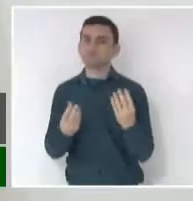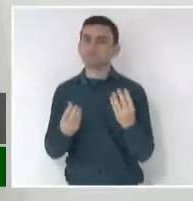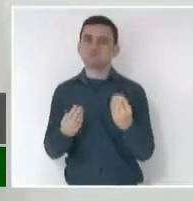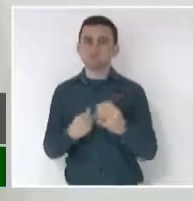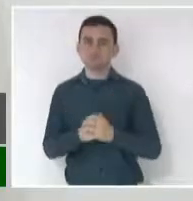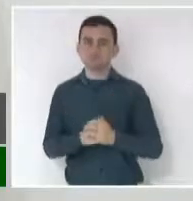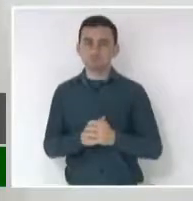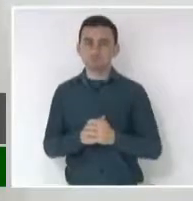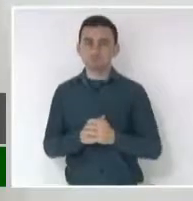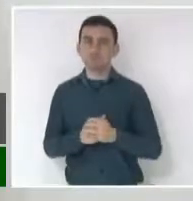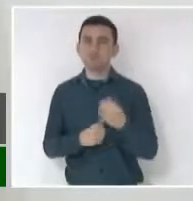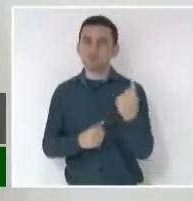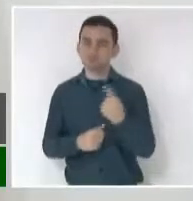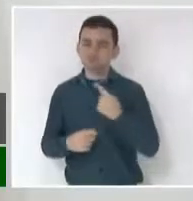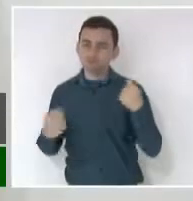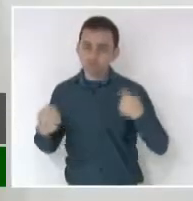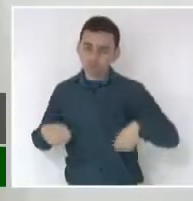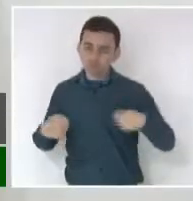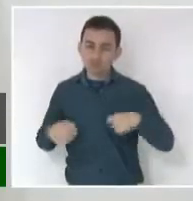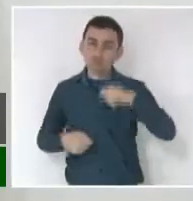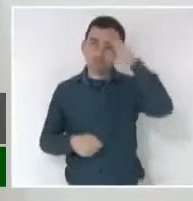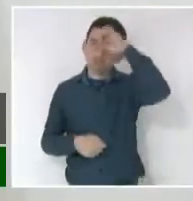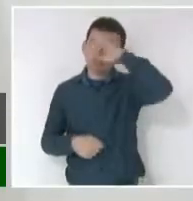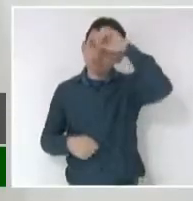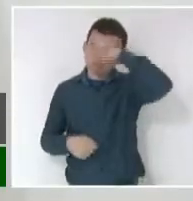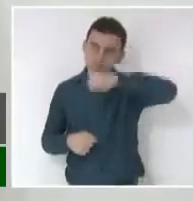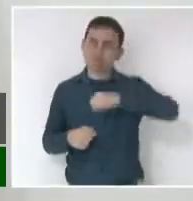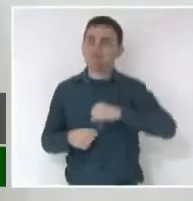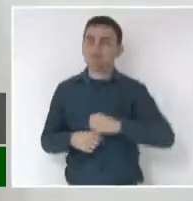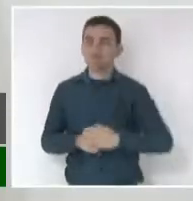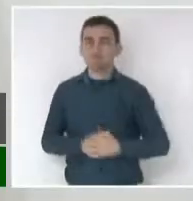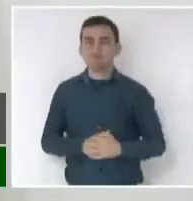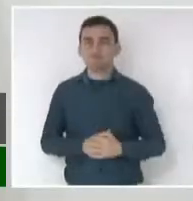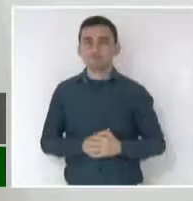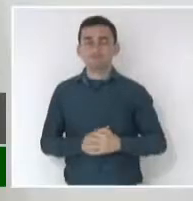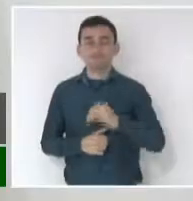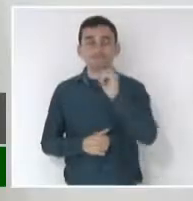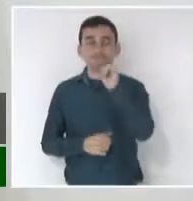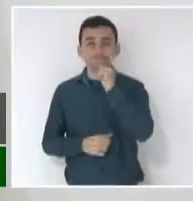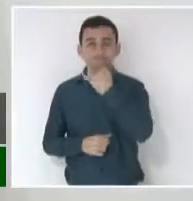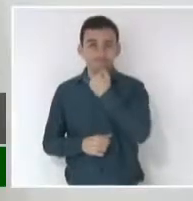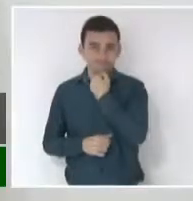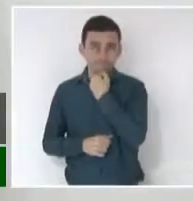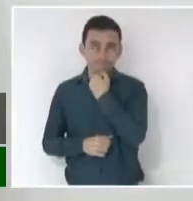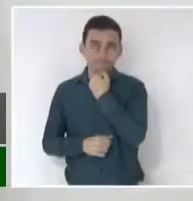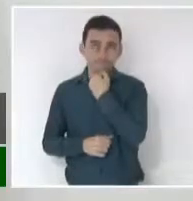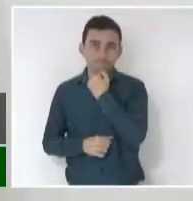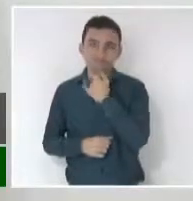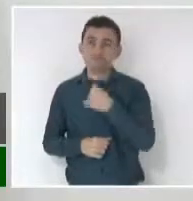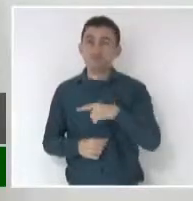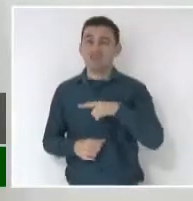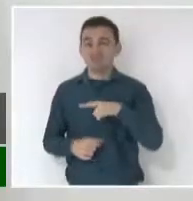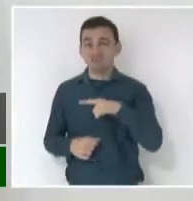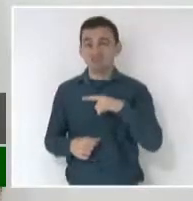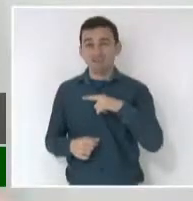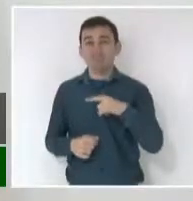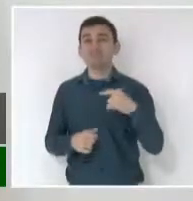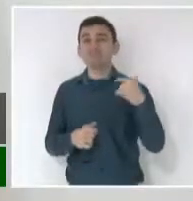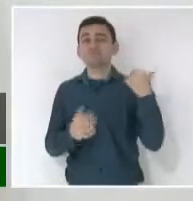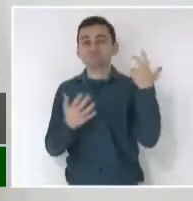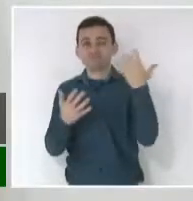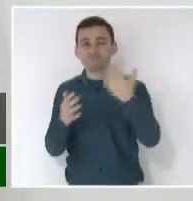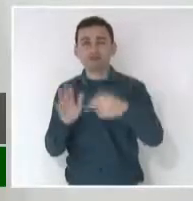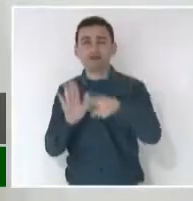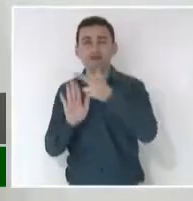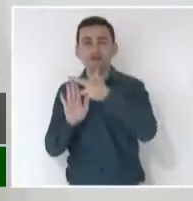e nós temos muito o que aprender dela. Infelizmente, vieram regras